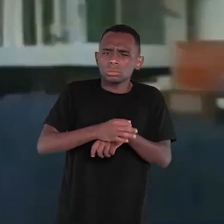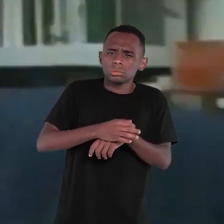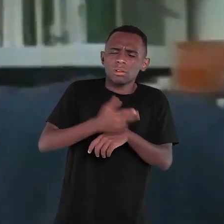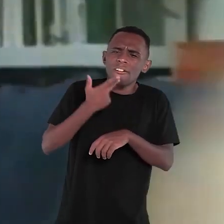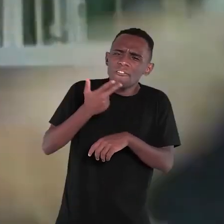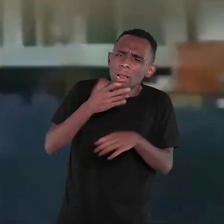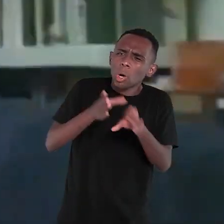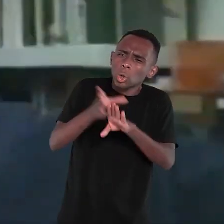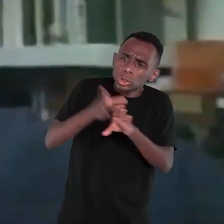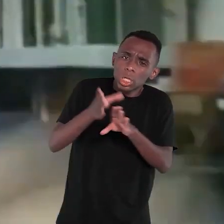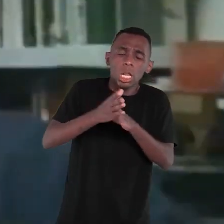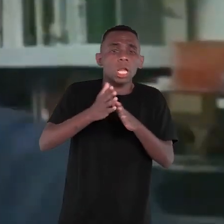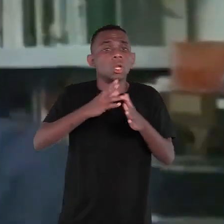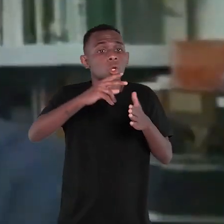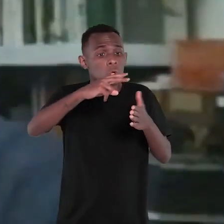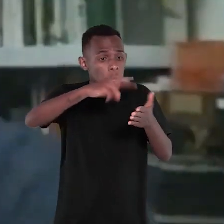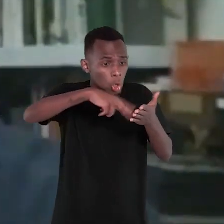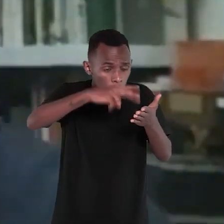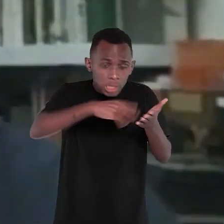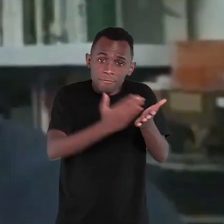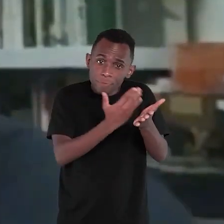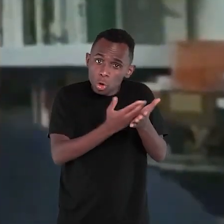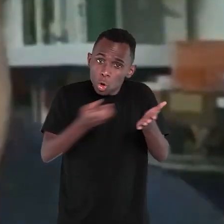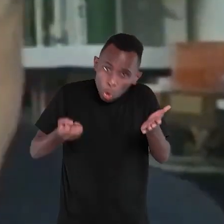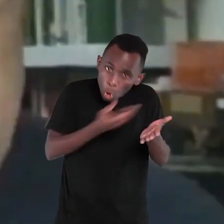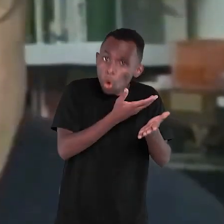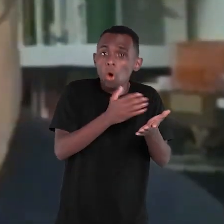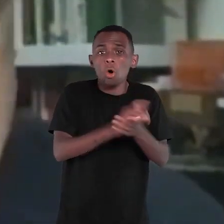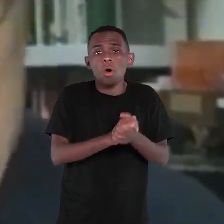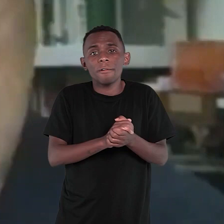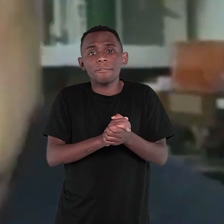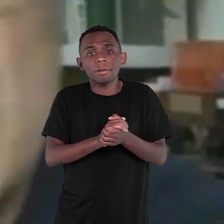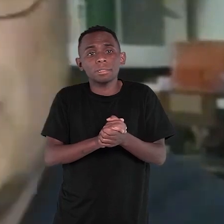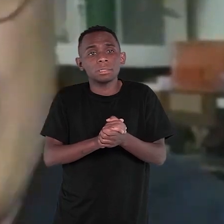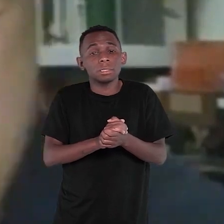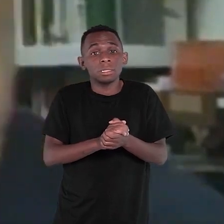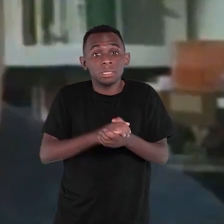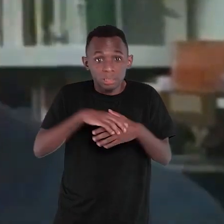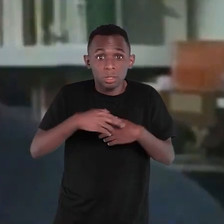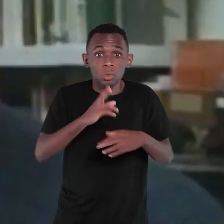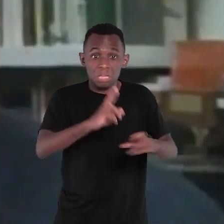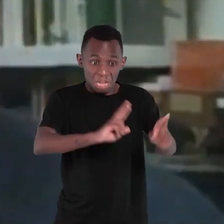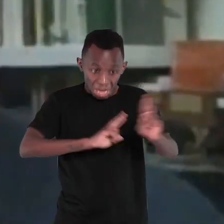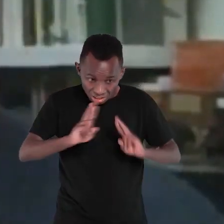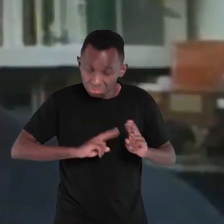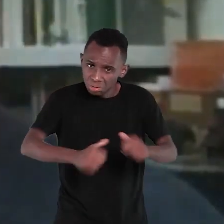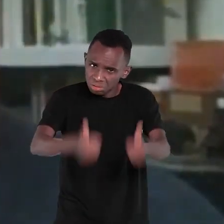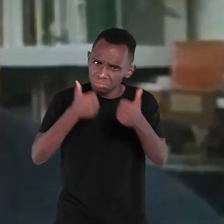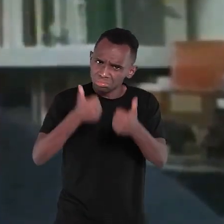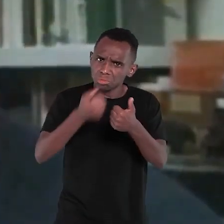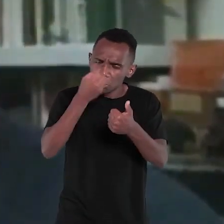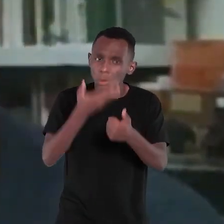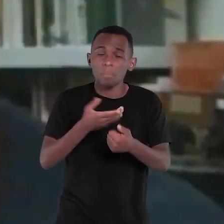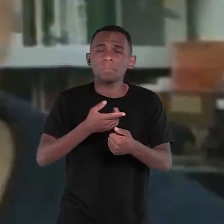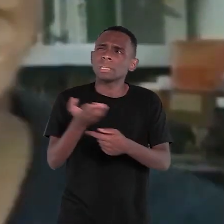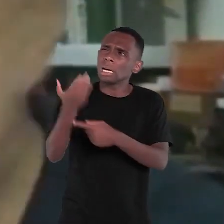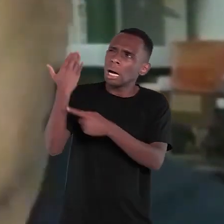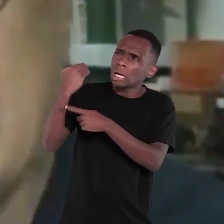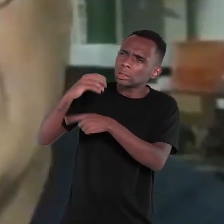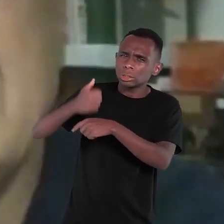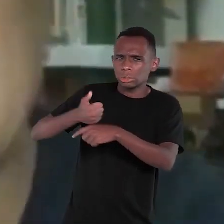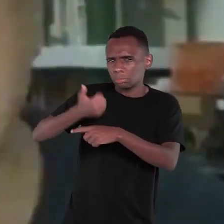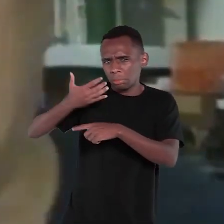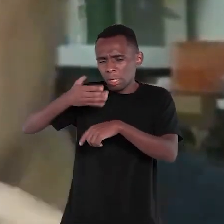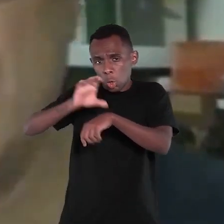biblioteca, tem gente que volta a ler. É muito interessante o resultado. Nos primeiros cursos que a gente dava,